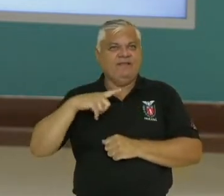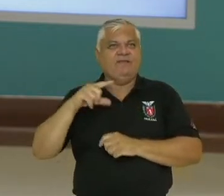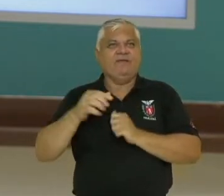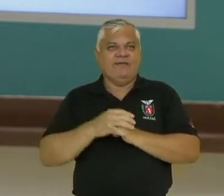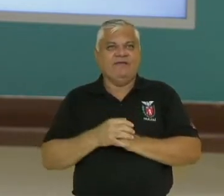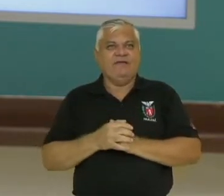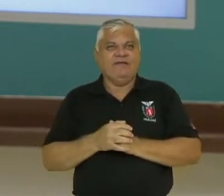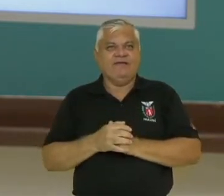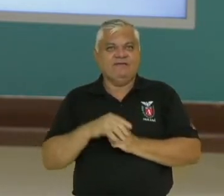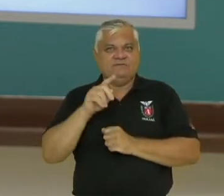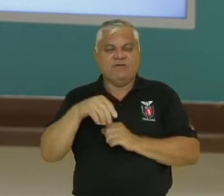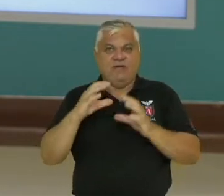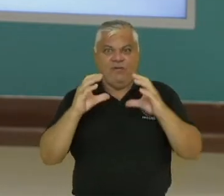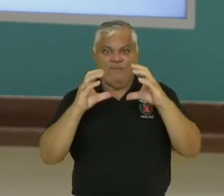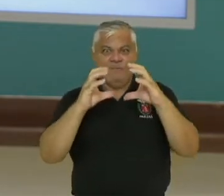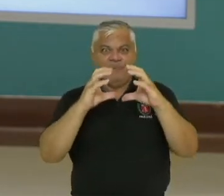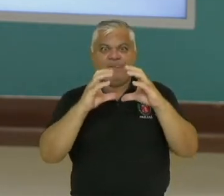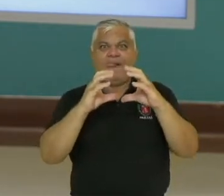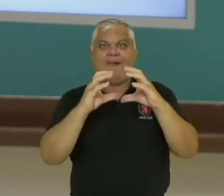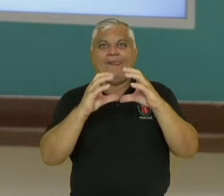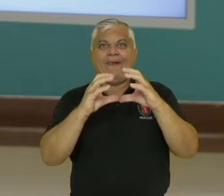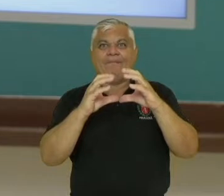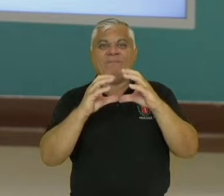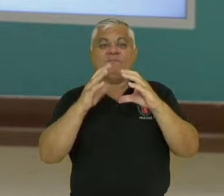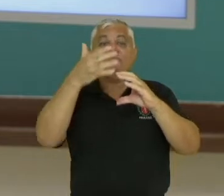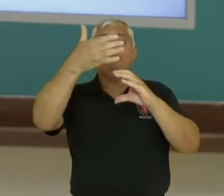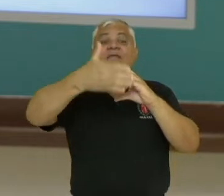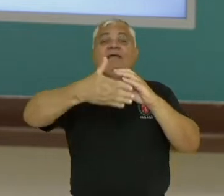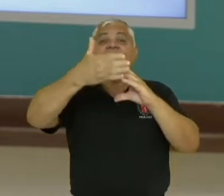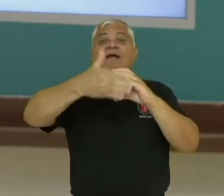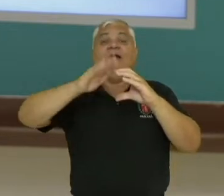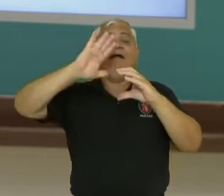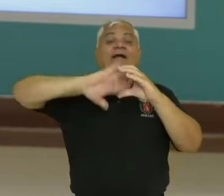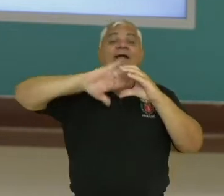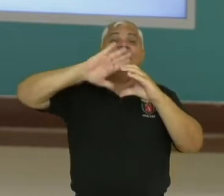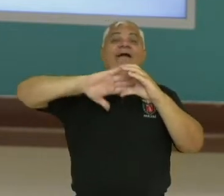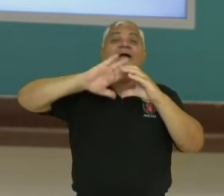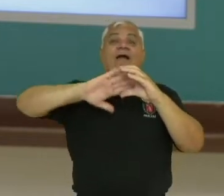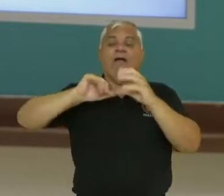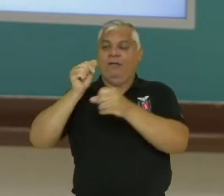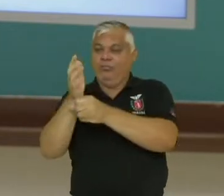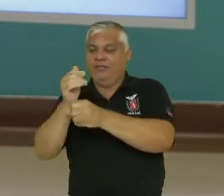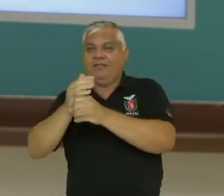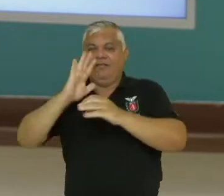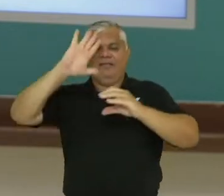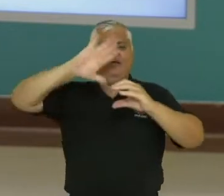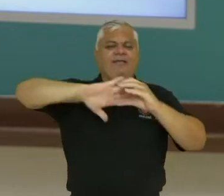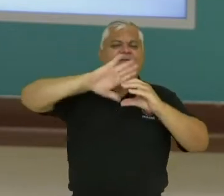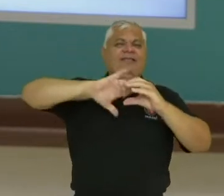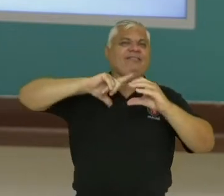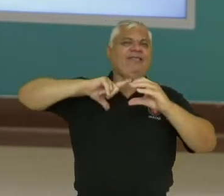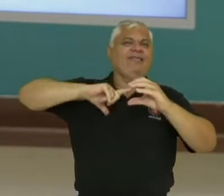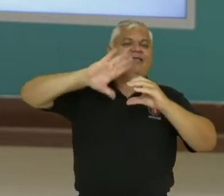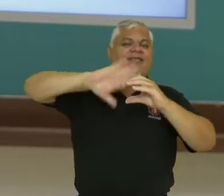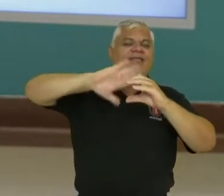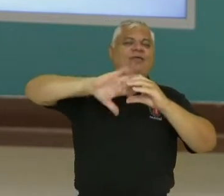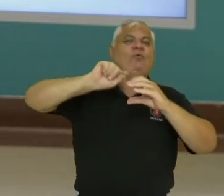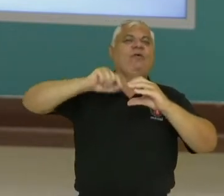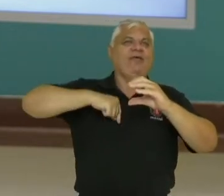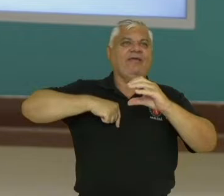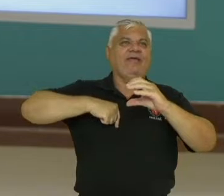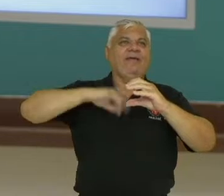Provavelmente você só ficou de olho no primeiro plano, no hambúrguer e na batatinha frita. Você reparou que tem alguma coisa lá atrás? Tem